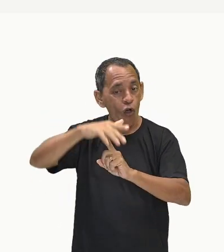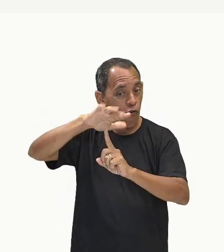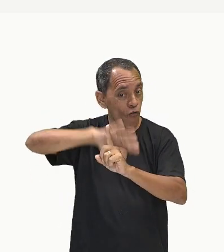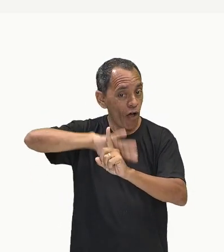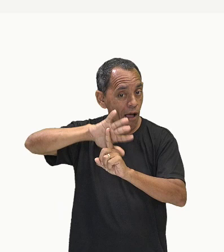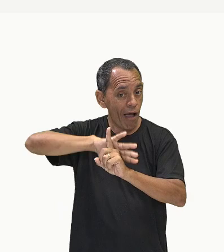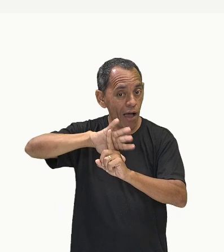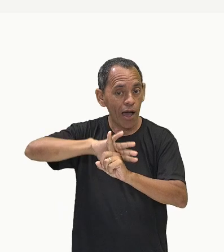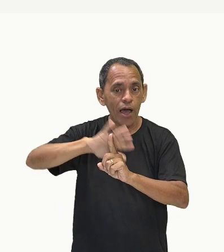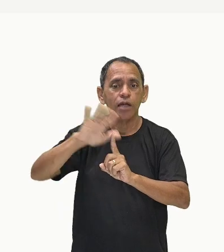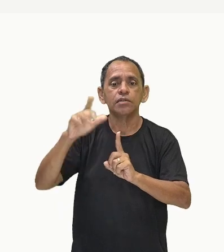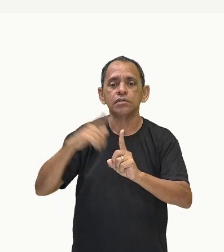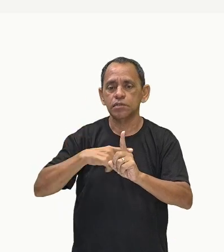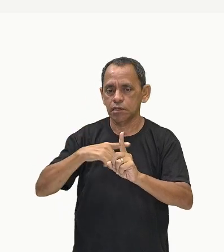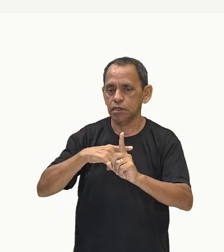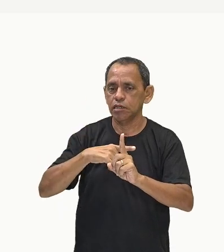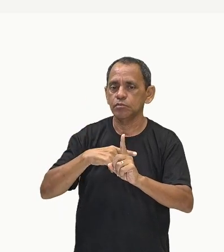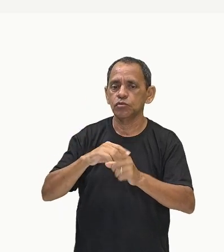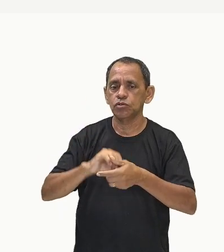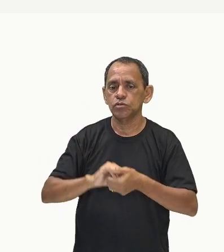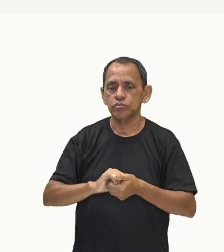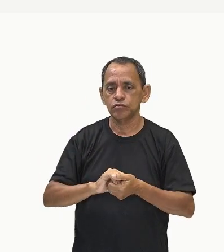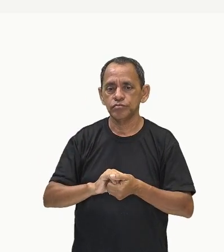essa face aqui, certo?